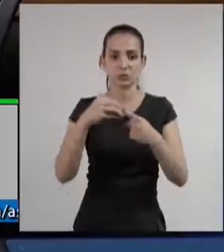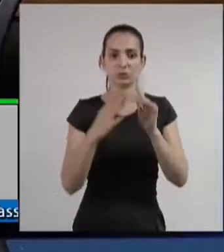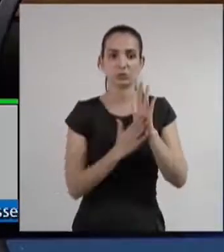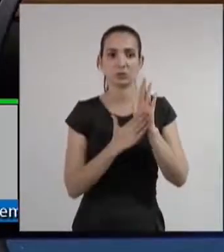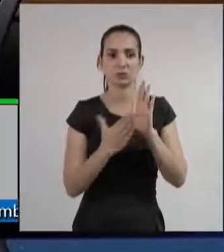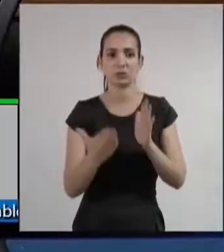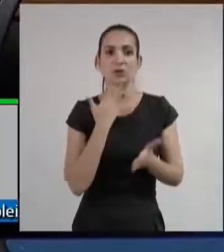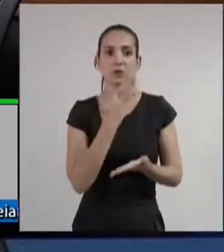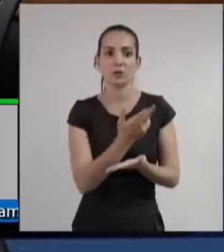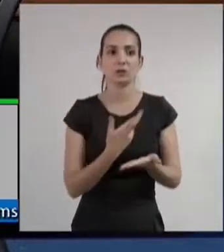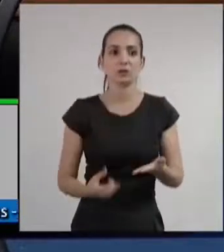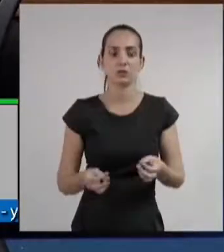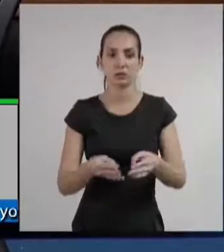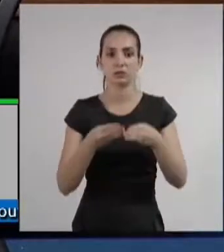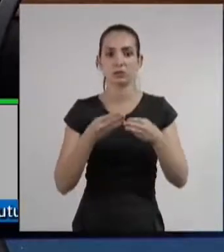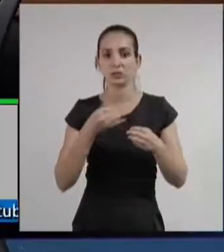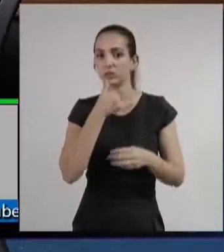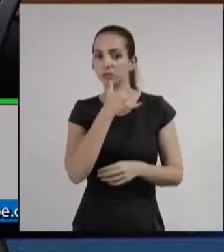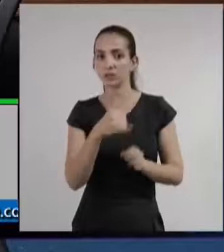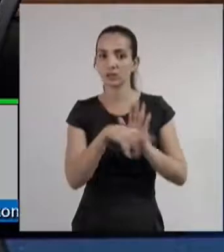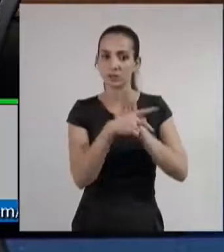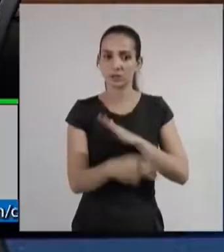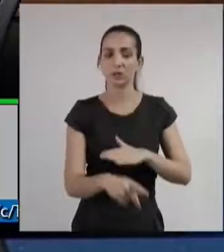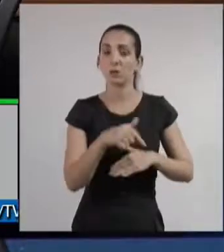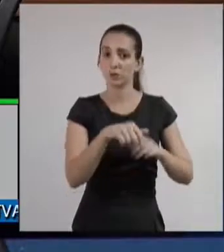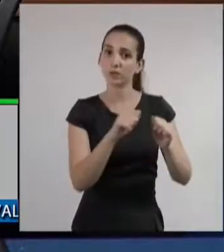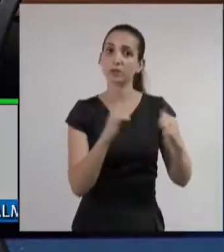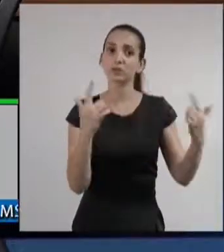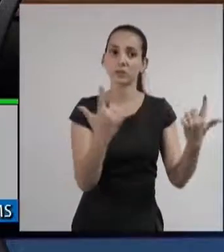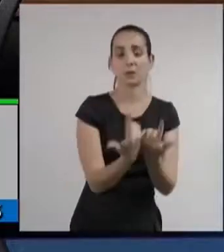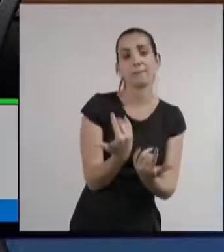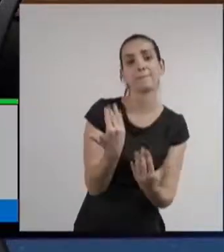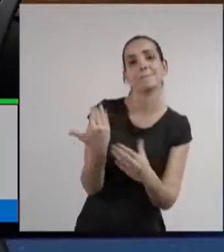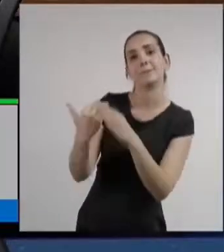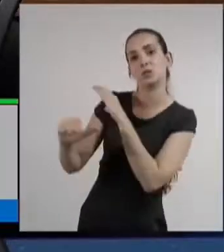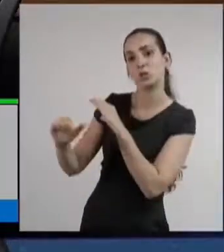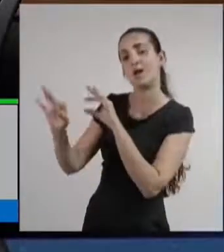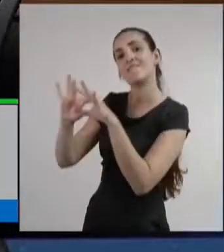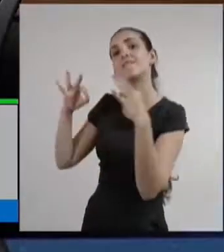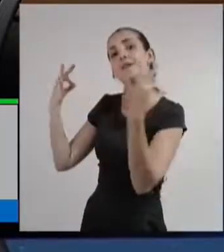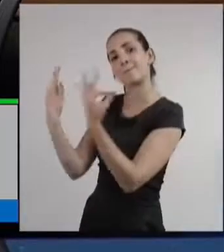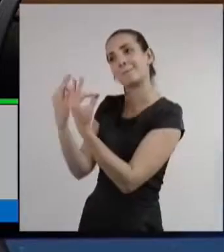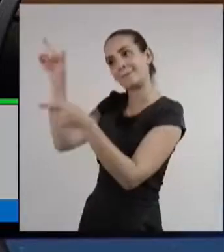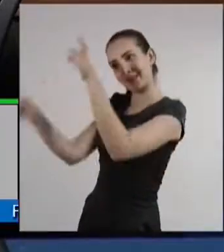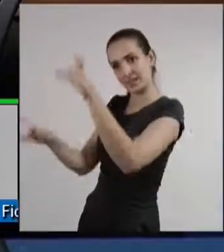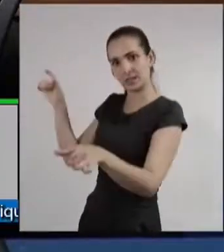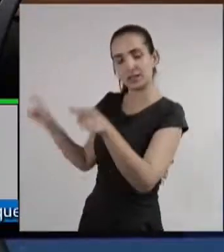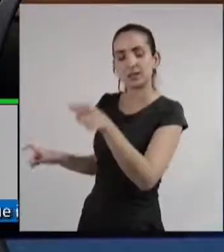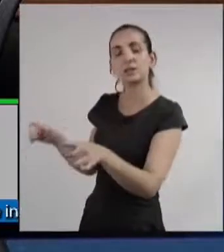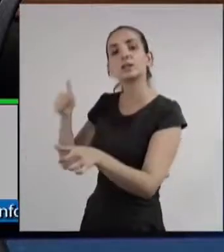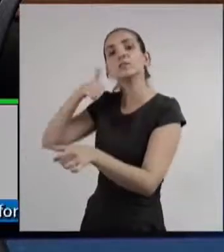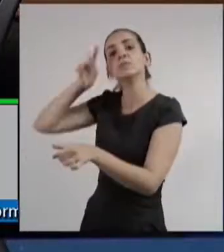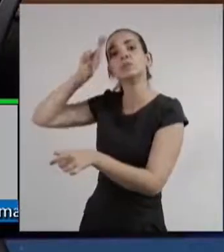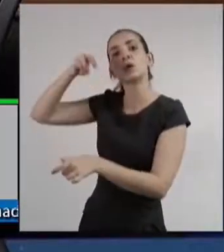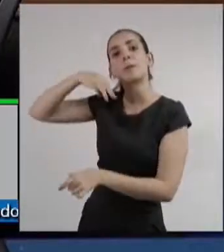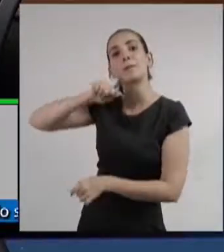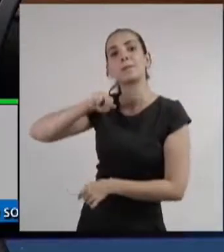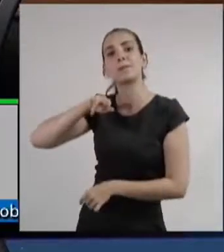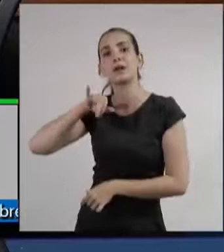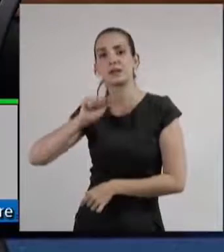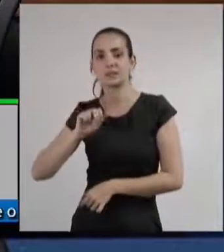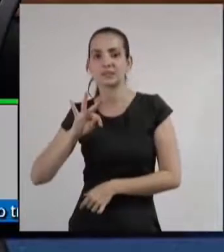proposições. Requerimentos de moção de pesar de autoria da Casa, endereçado aos familiares de Marie